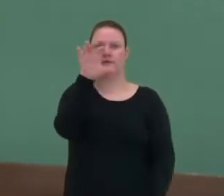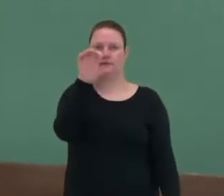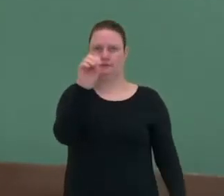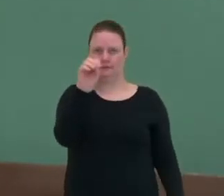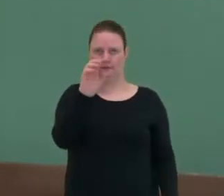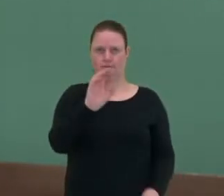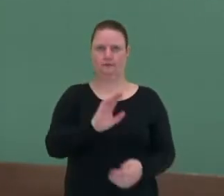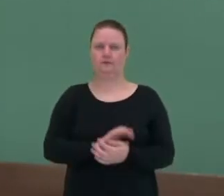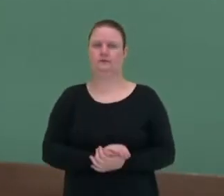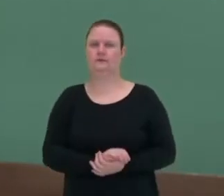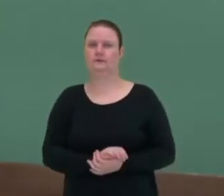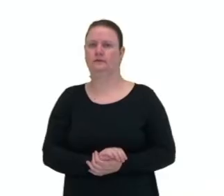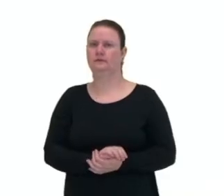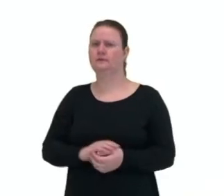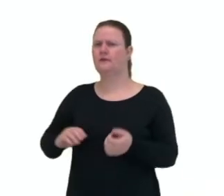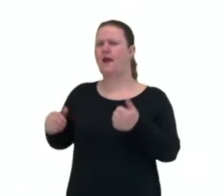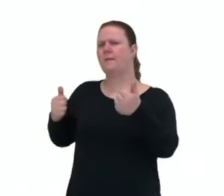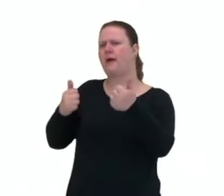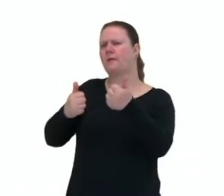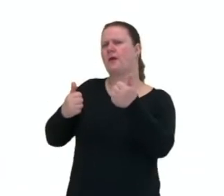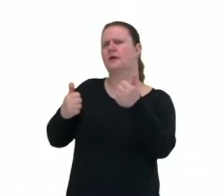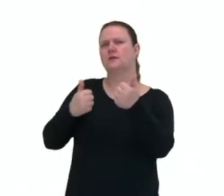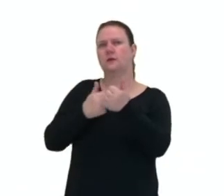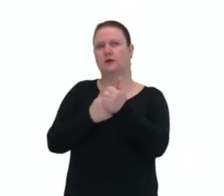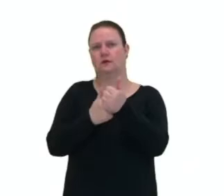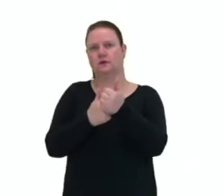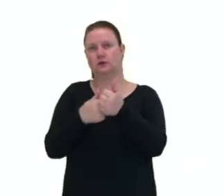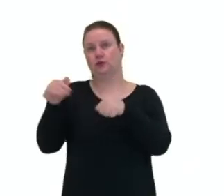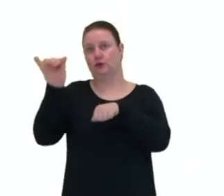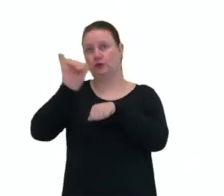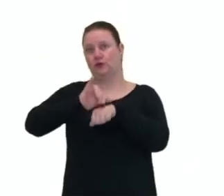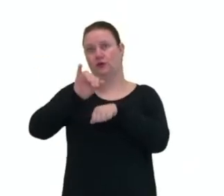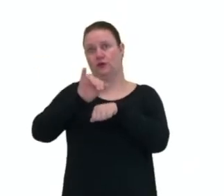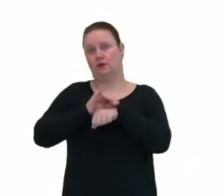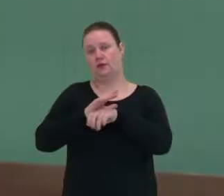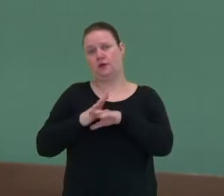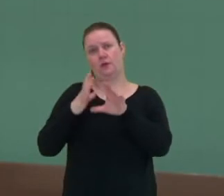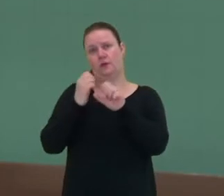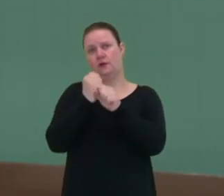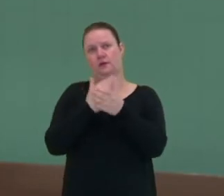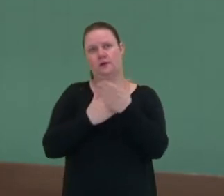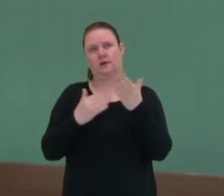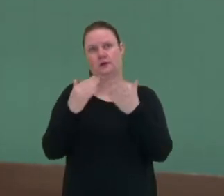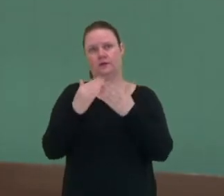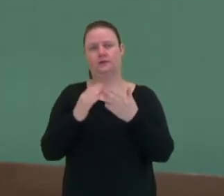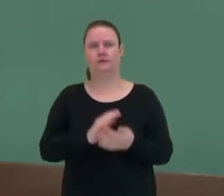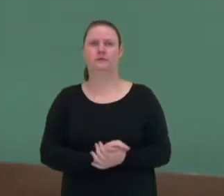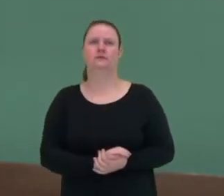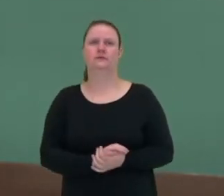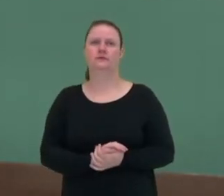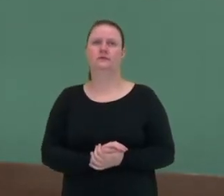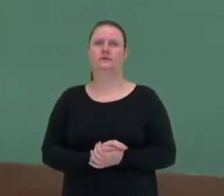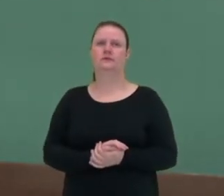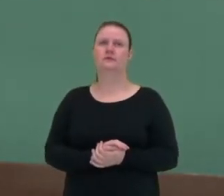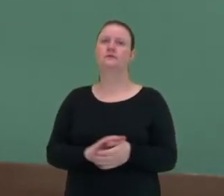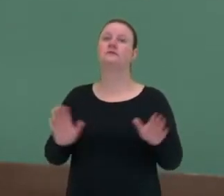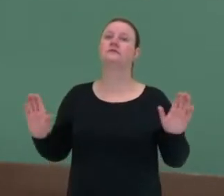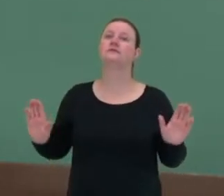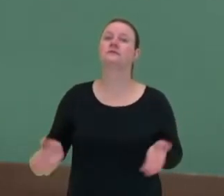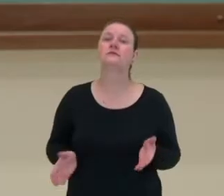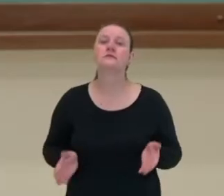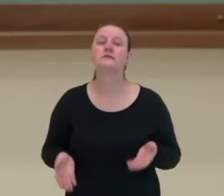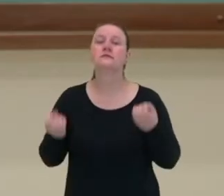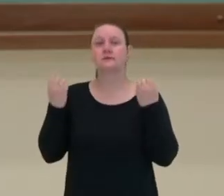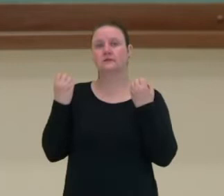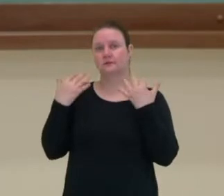próximo o círculo central estiver a flecha, maior pontuação o arqueiro vai obter. Agora vamos falar